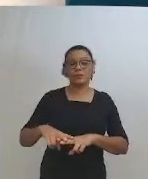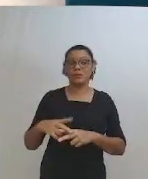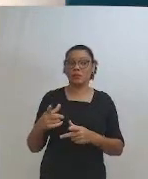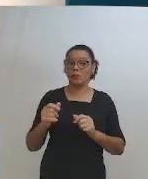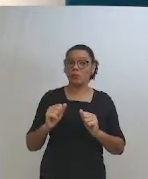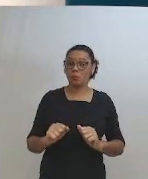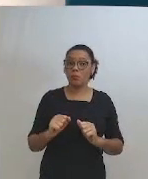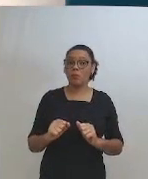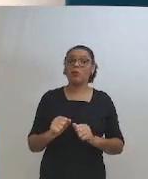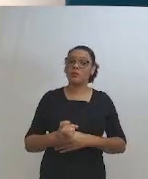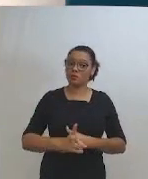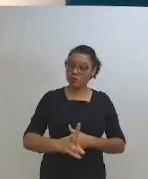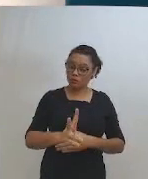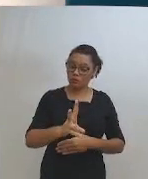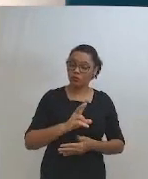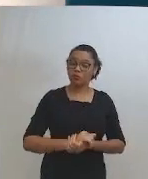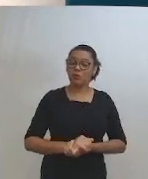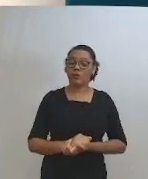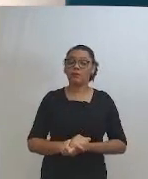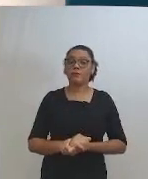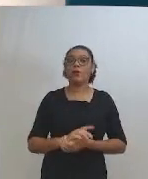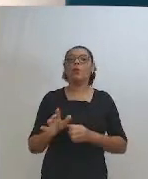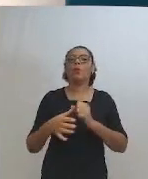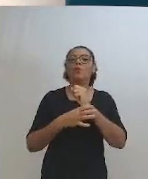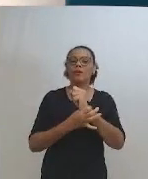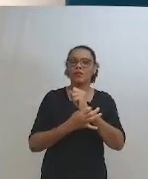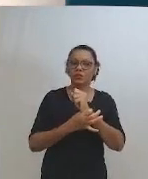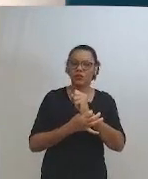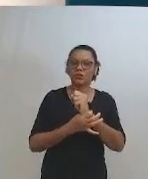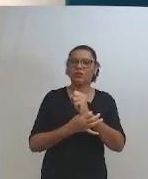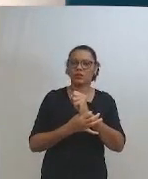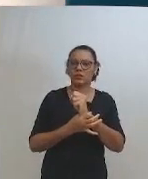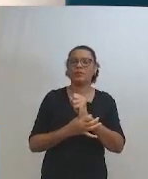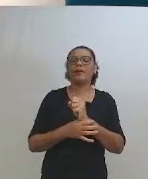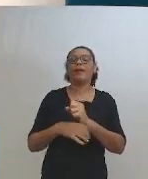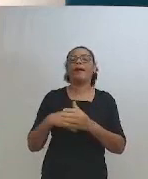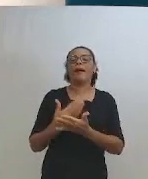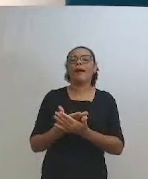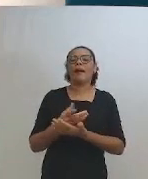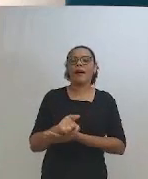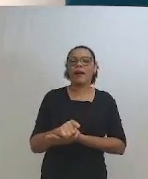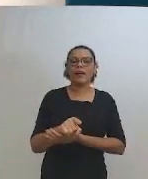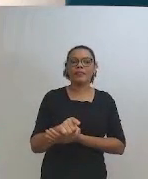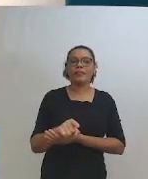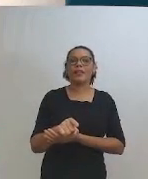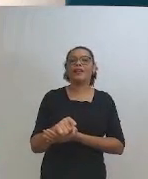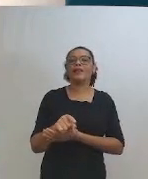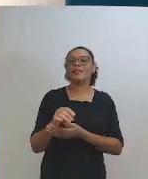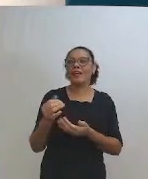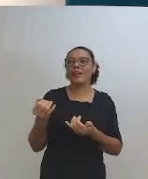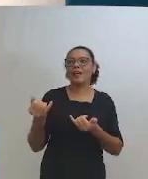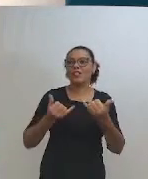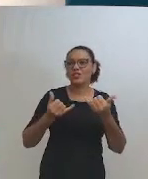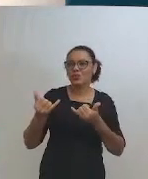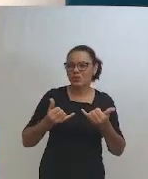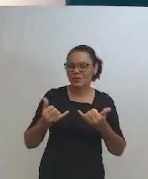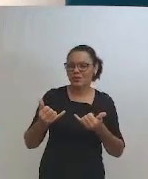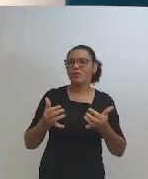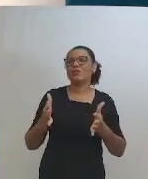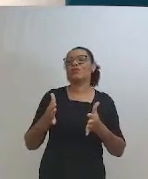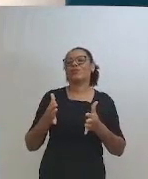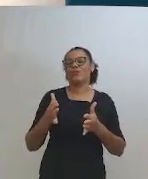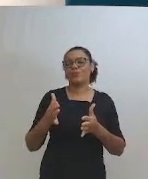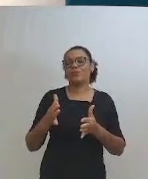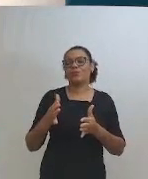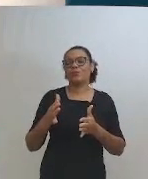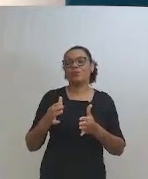mantido como garantia até da instrução criminal, que o advogado já disse que está